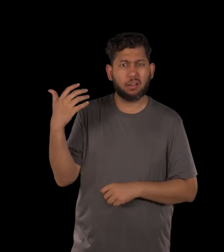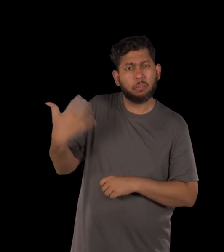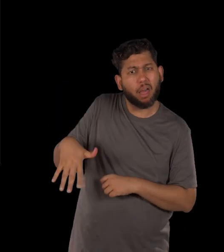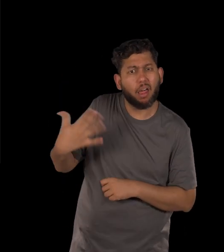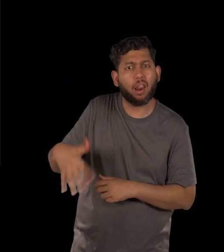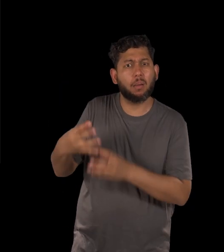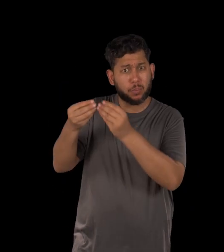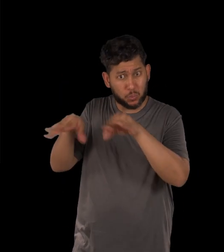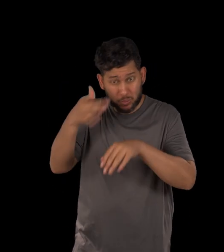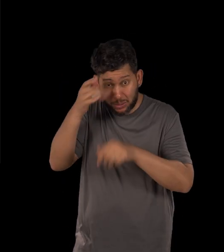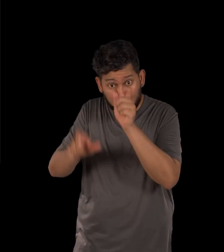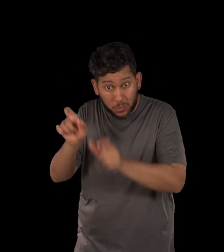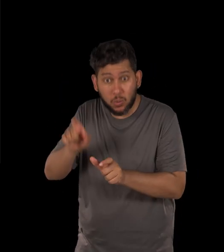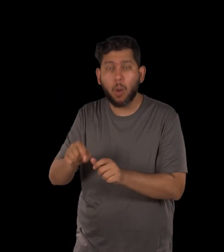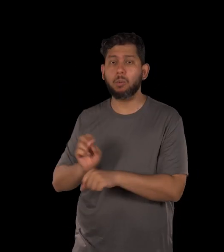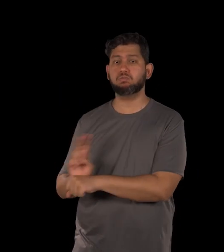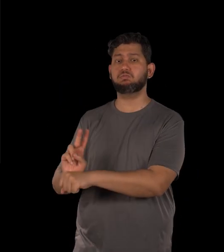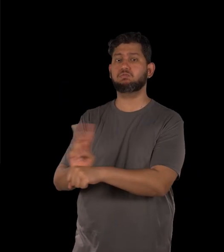consumidor.